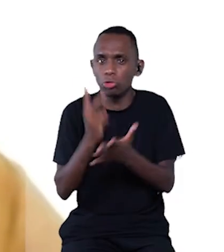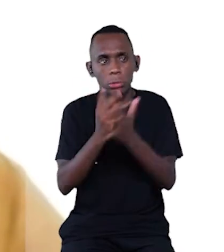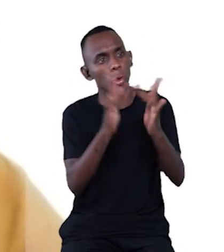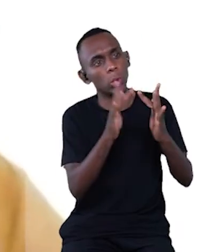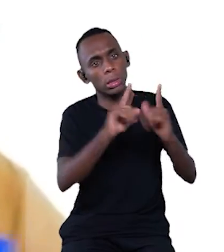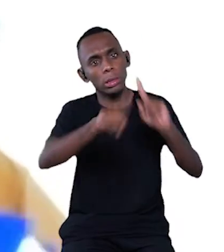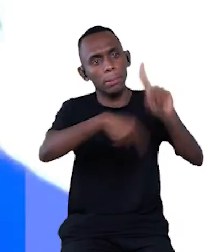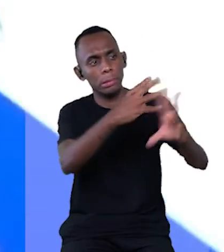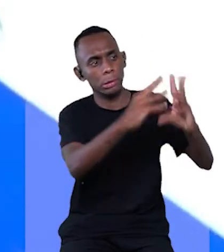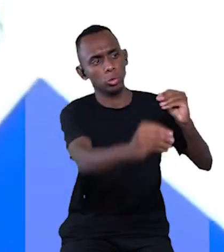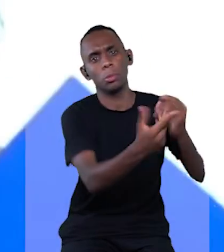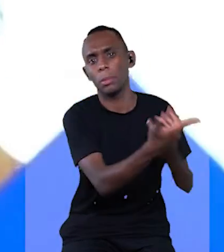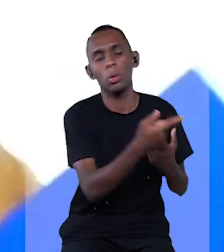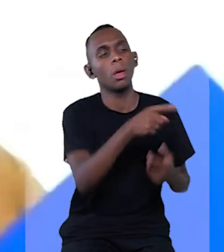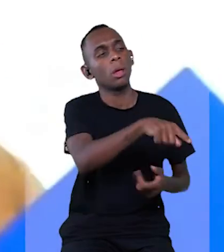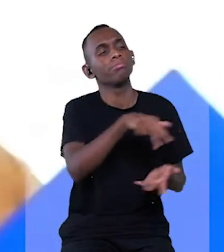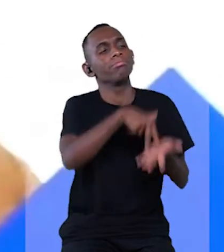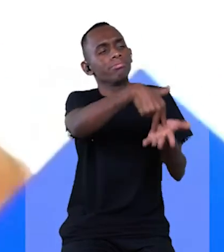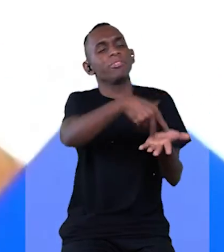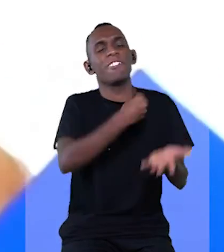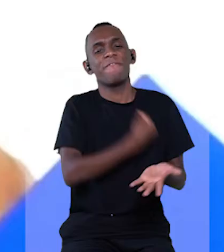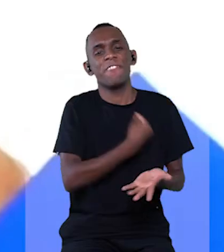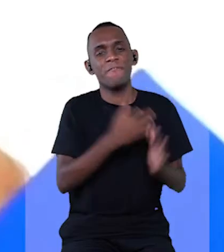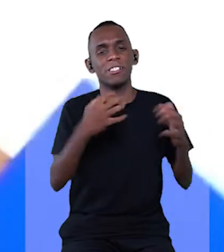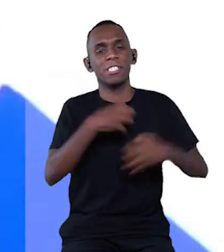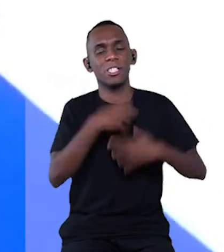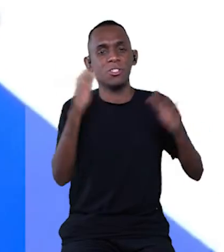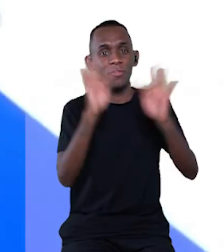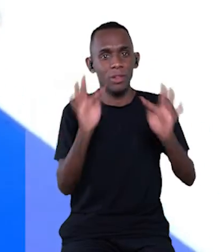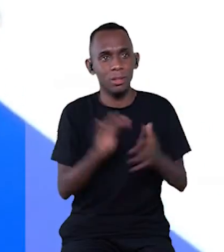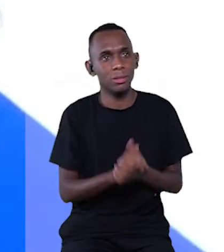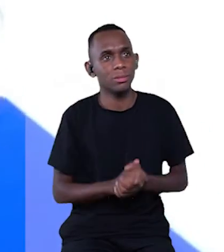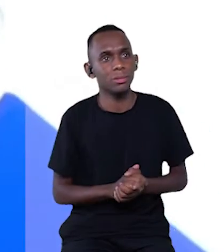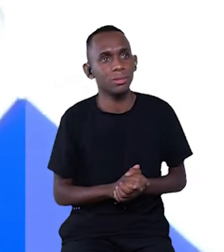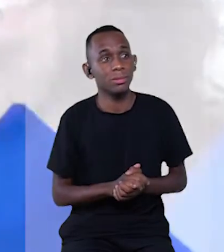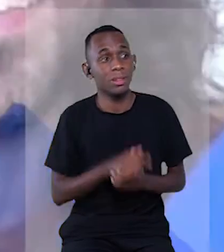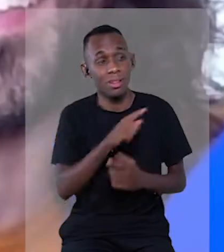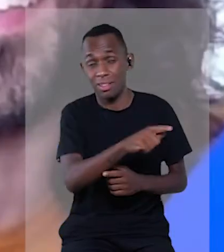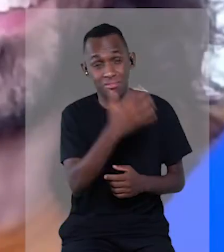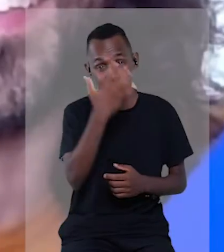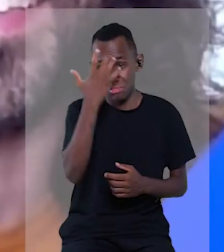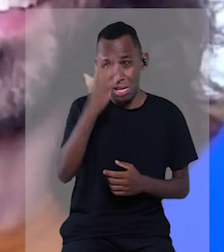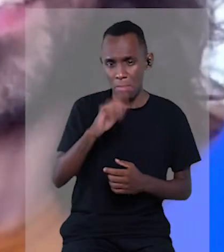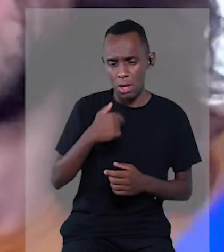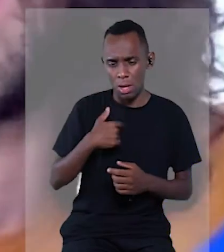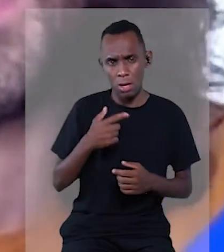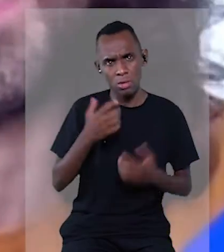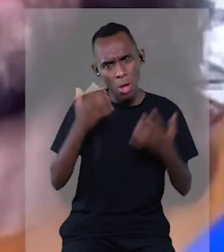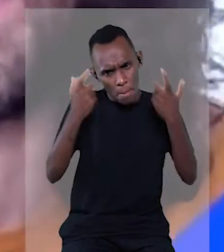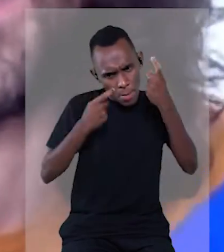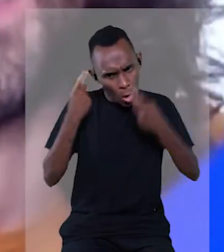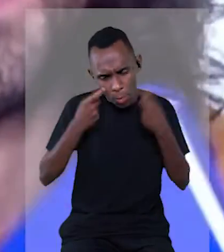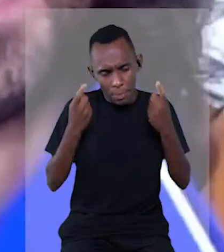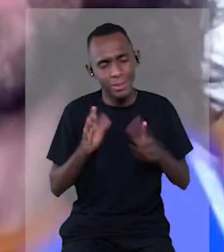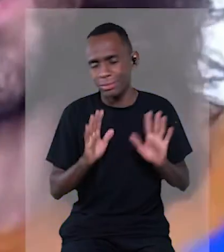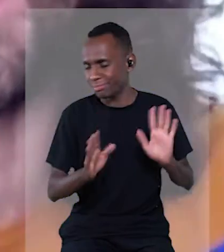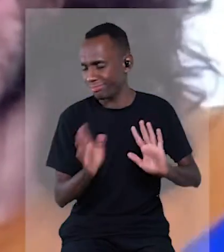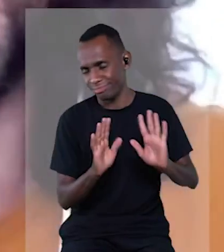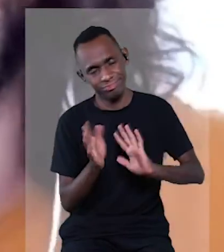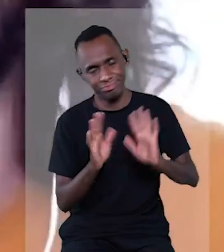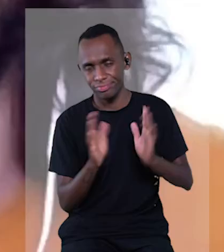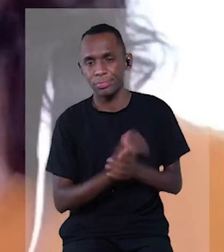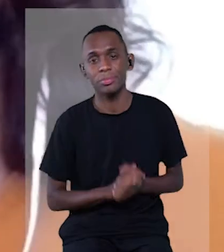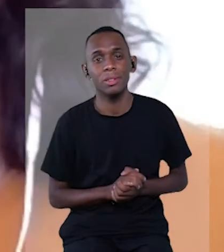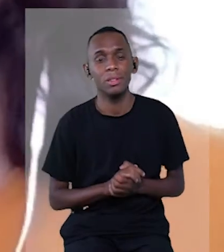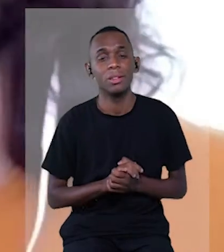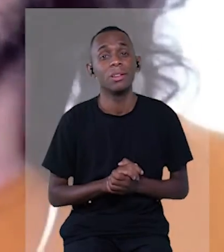encontrava e ela sumiu. E ela estava lá, viva, feliz. Nem E sabia que você estava preocupado, né? não, nem sabia, nem sabe que eu